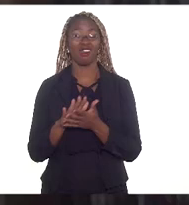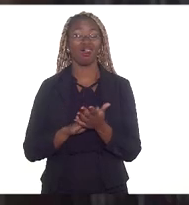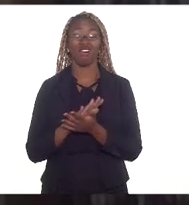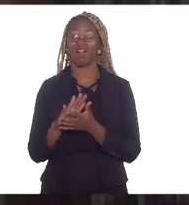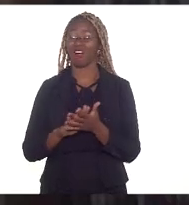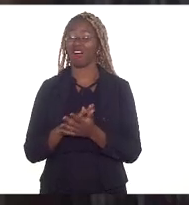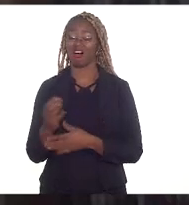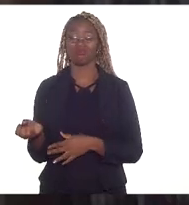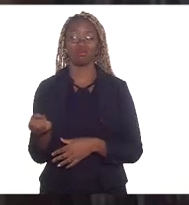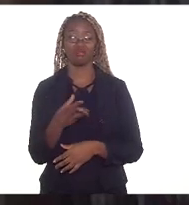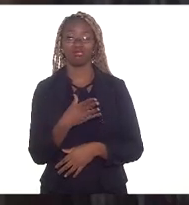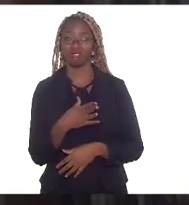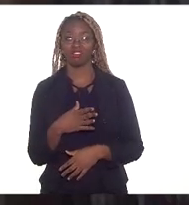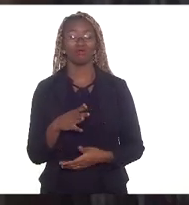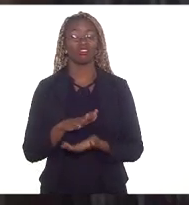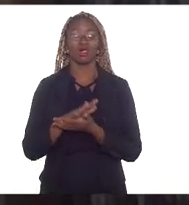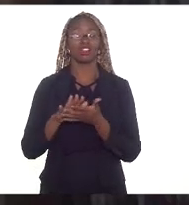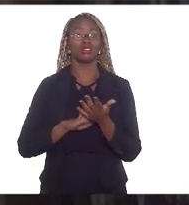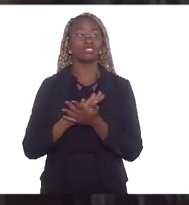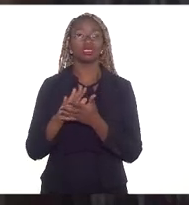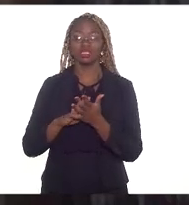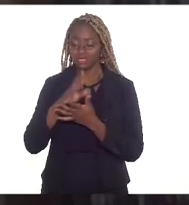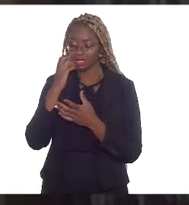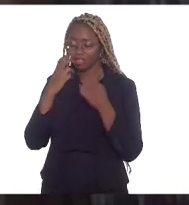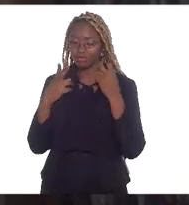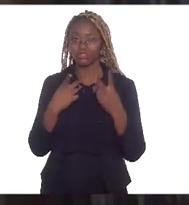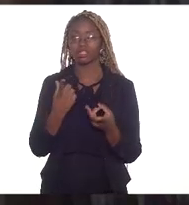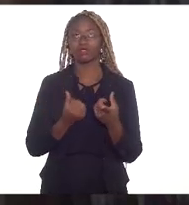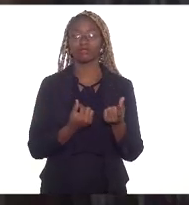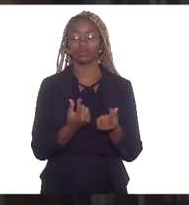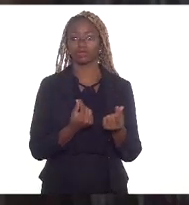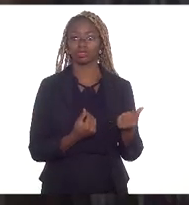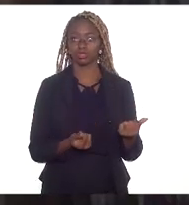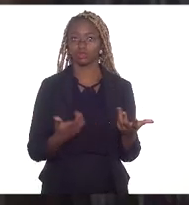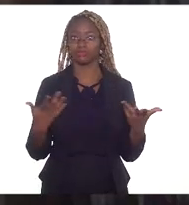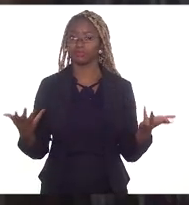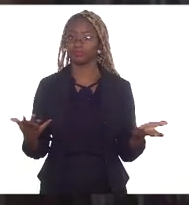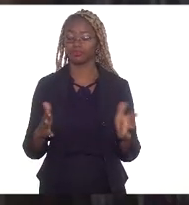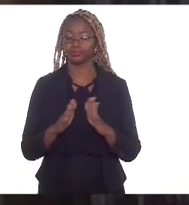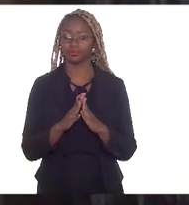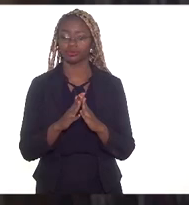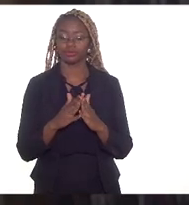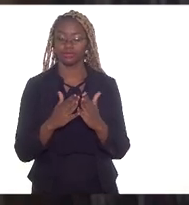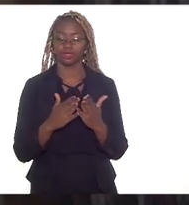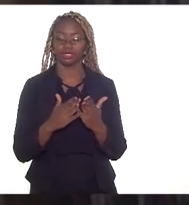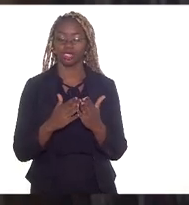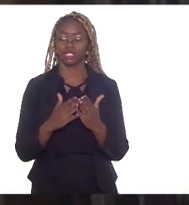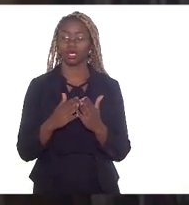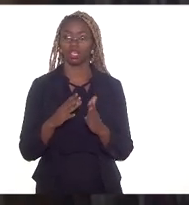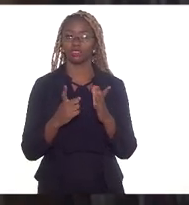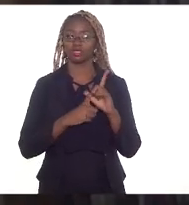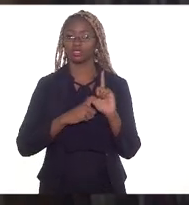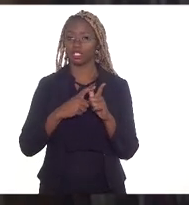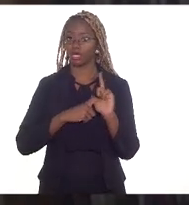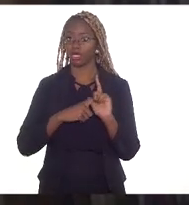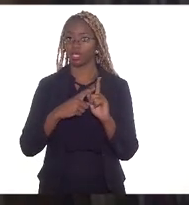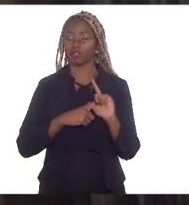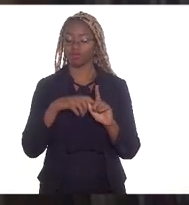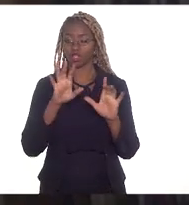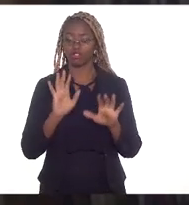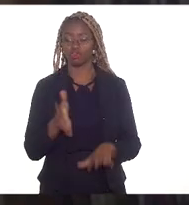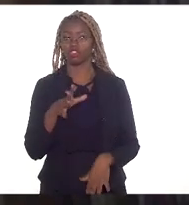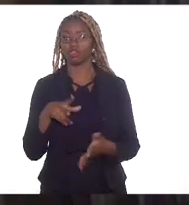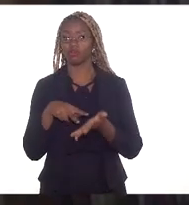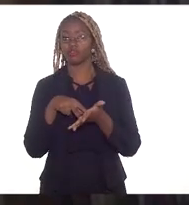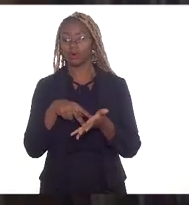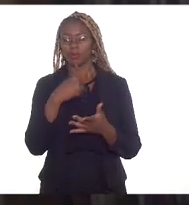nem nada de salvação fiscal. Tanto que a dívida consolidada se mantém e cresce de lá para